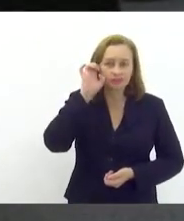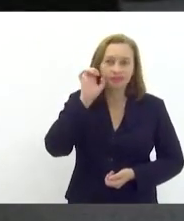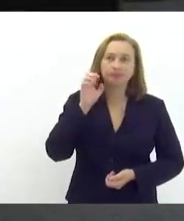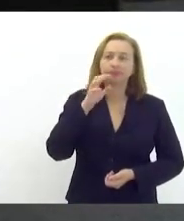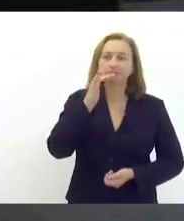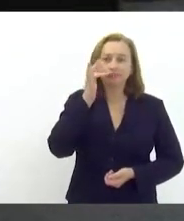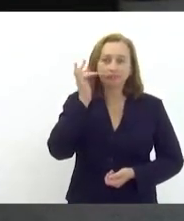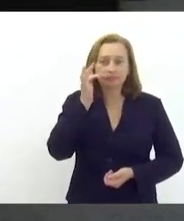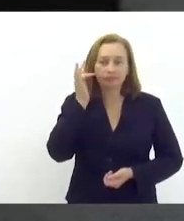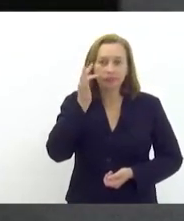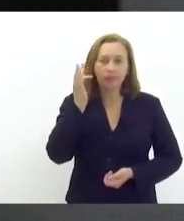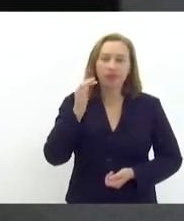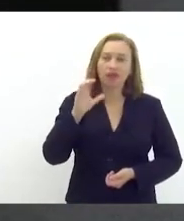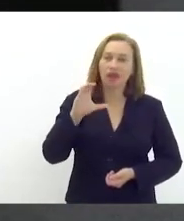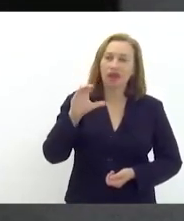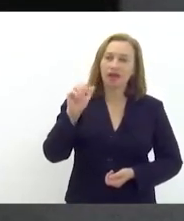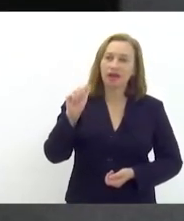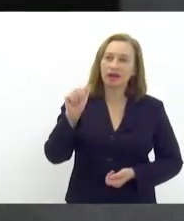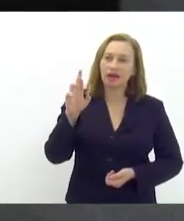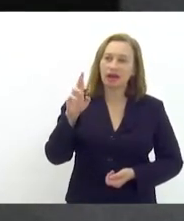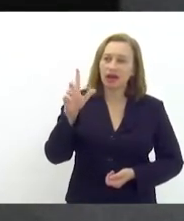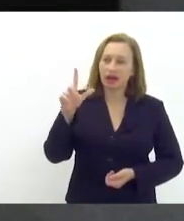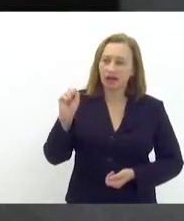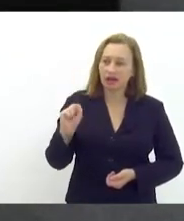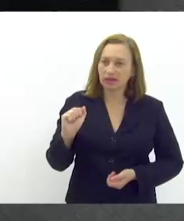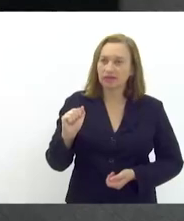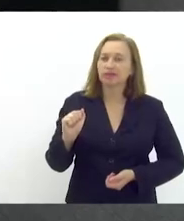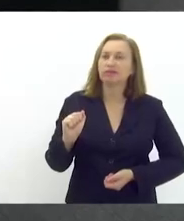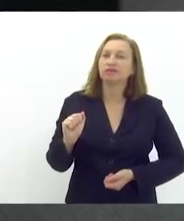Jari Carla Machado Marina